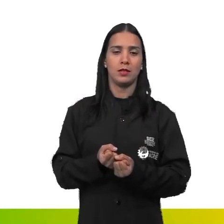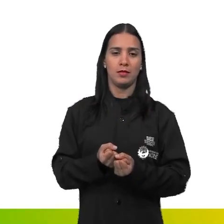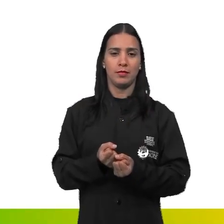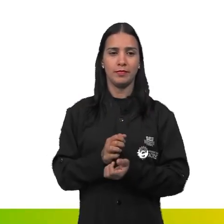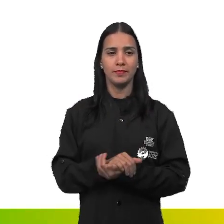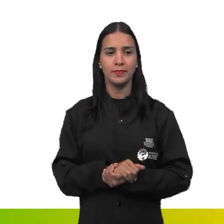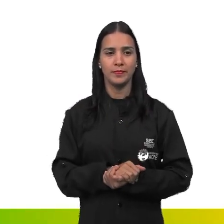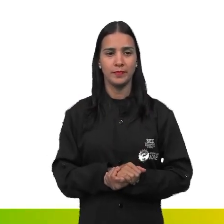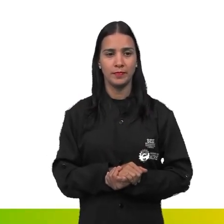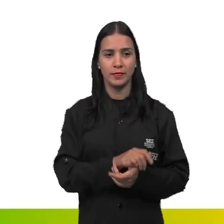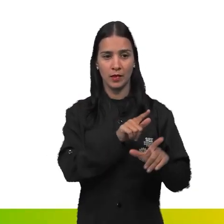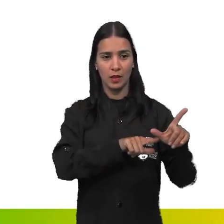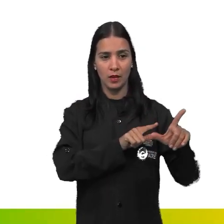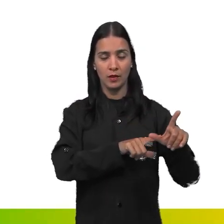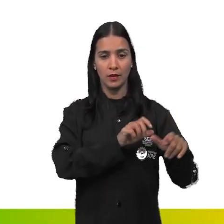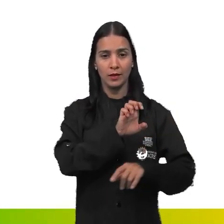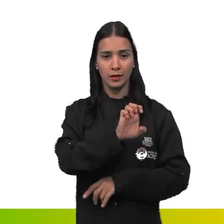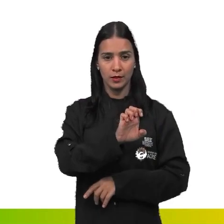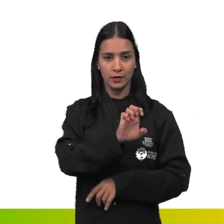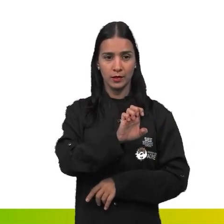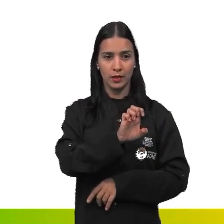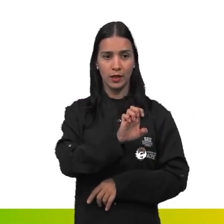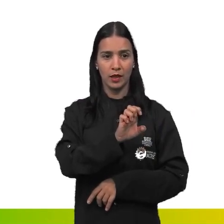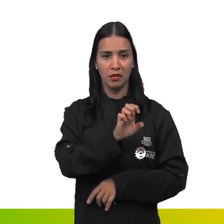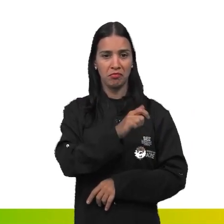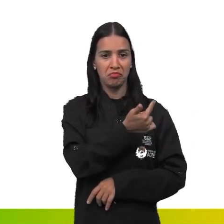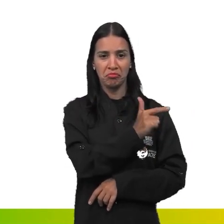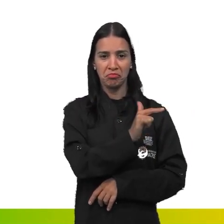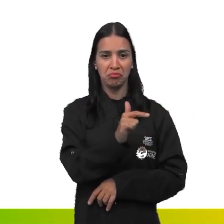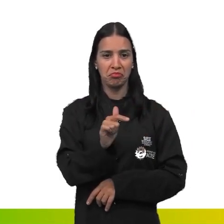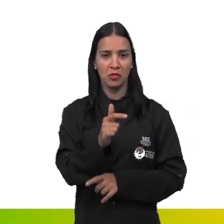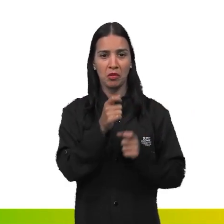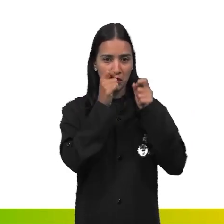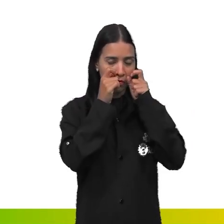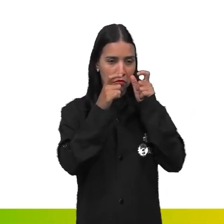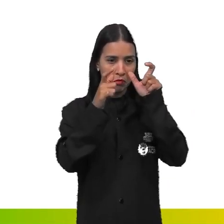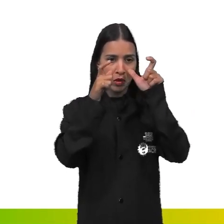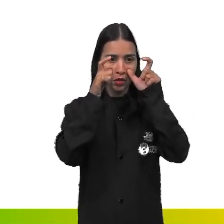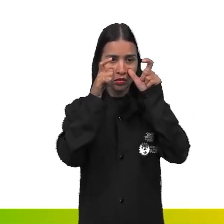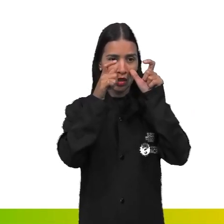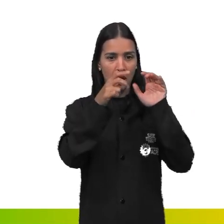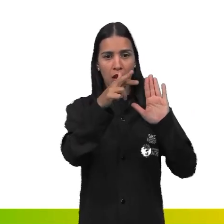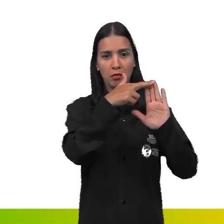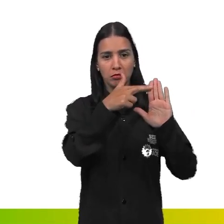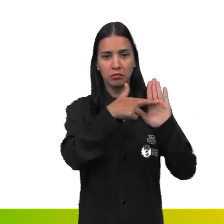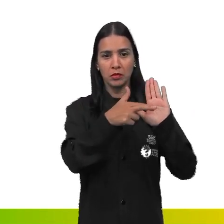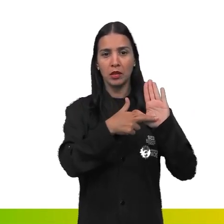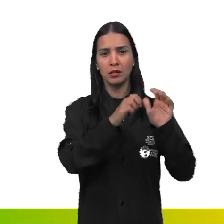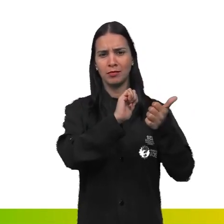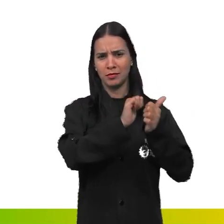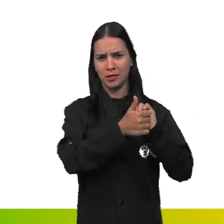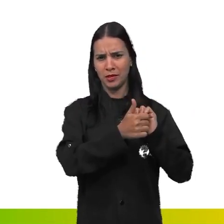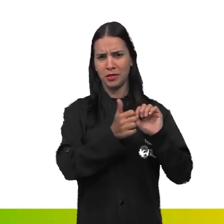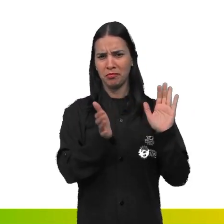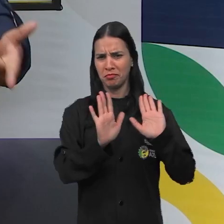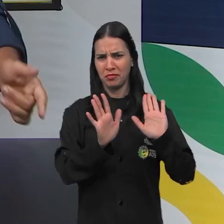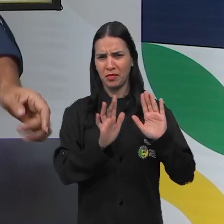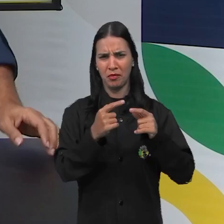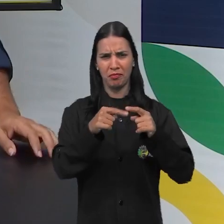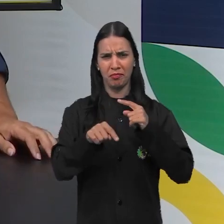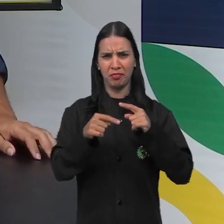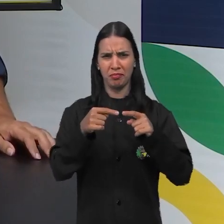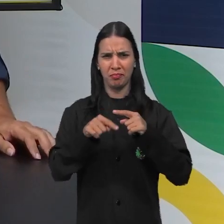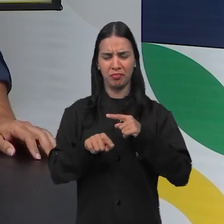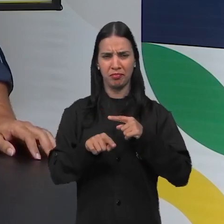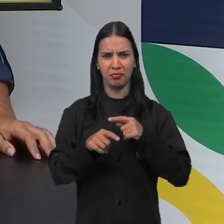alternativa é o desinteresse pelas normas esportivas. Ele se mostrou muito compreensivo a elas e respeitou mesmo que ninguém